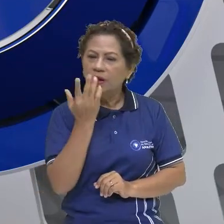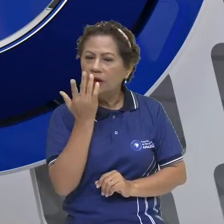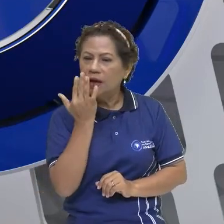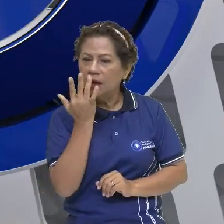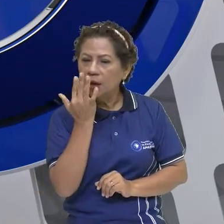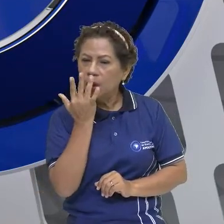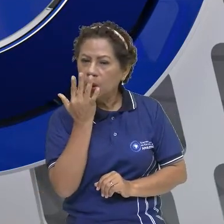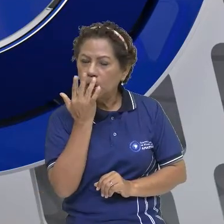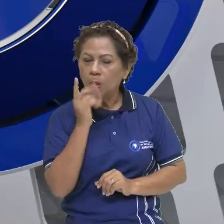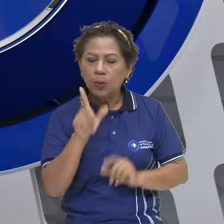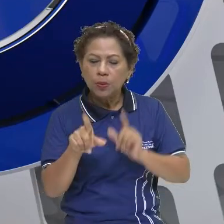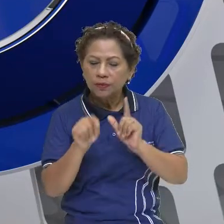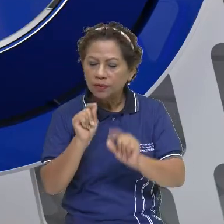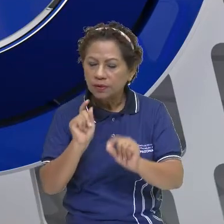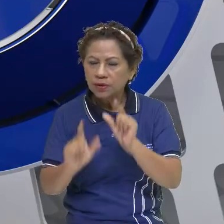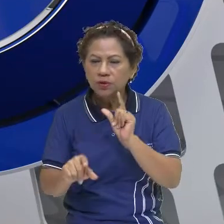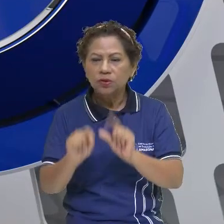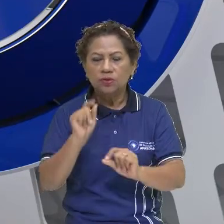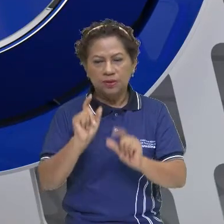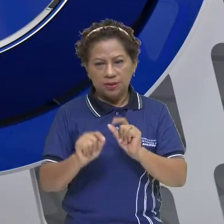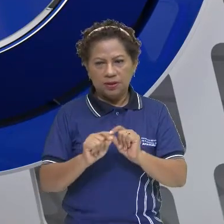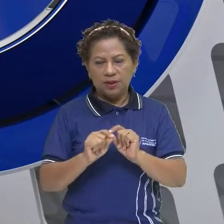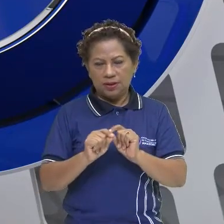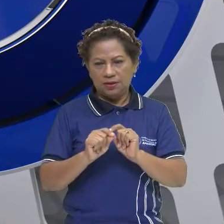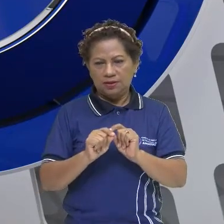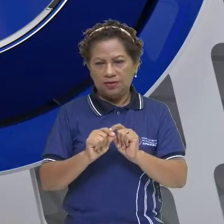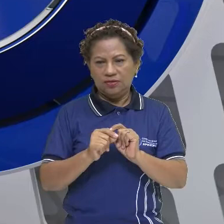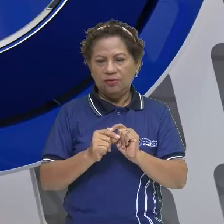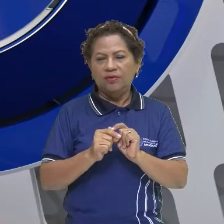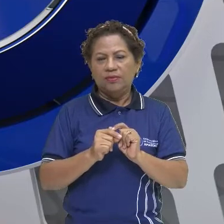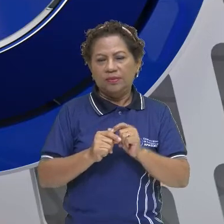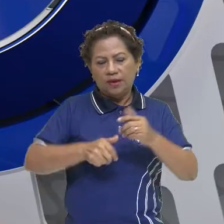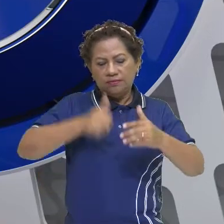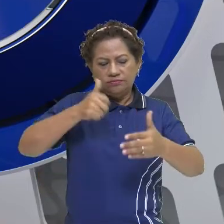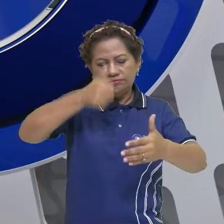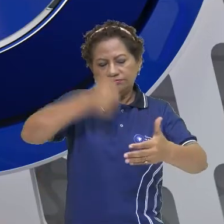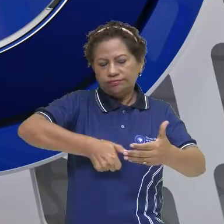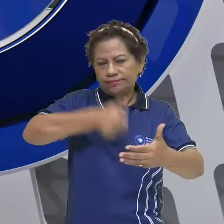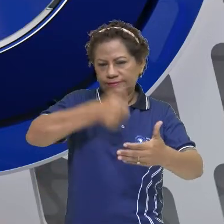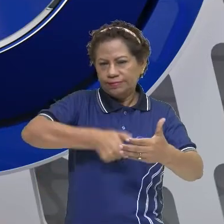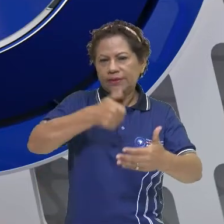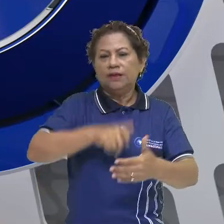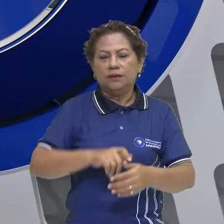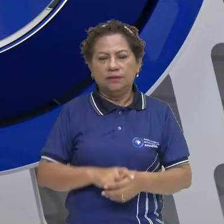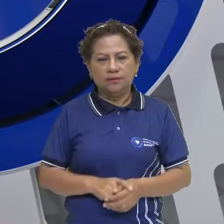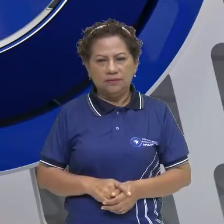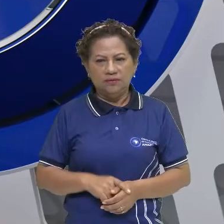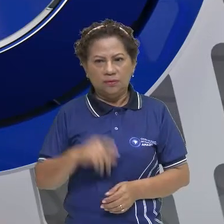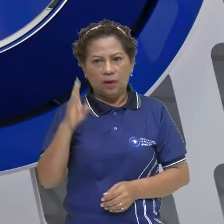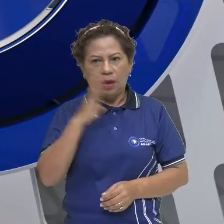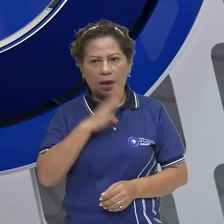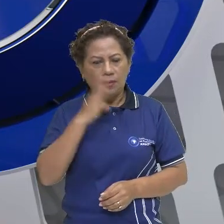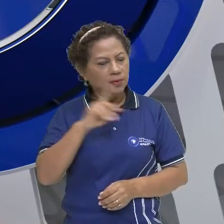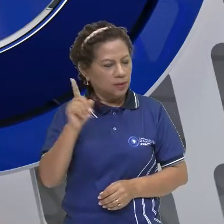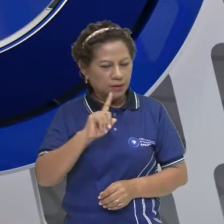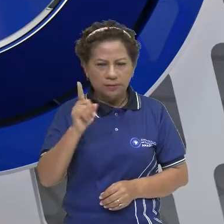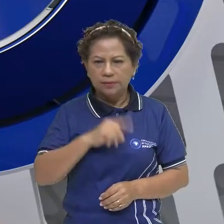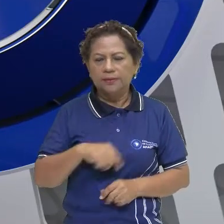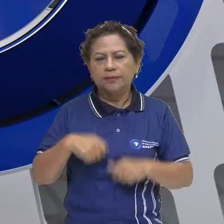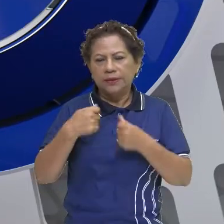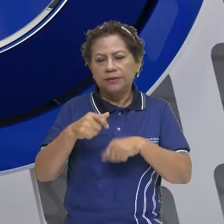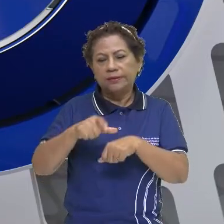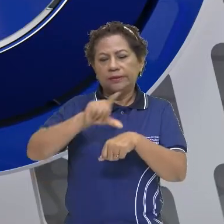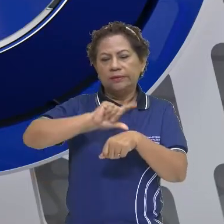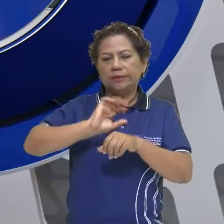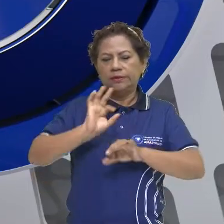queria usar, né, para poder fazer o acabamento. Não é uma coisa que se faz do dia para a noite.